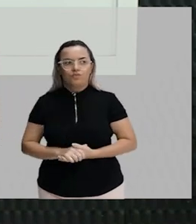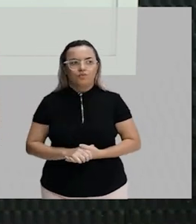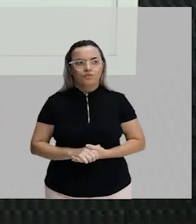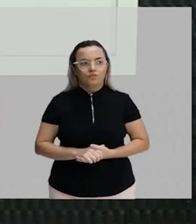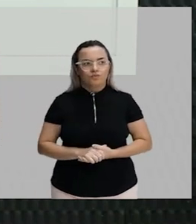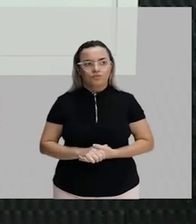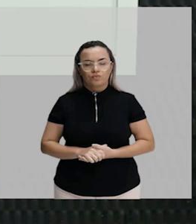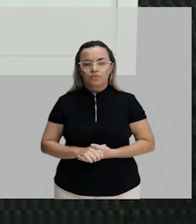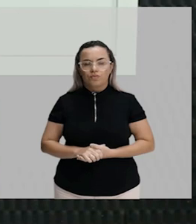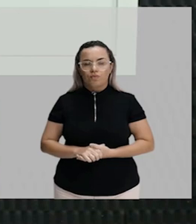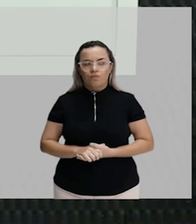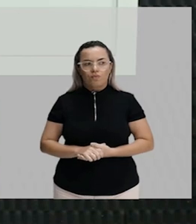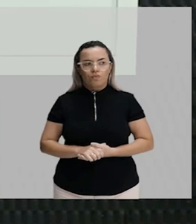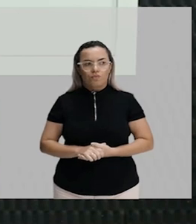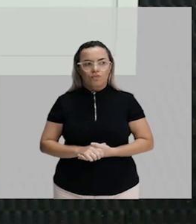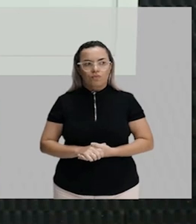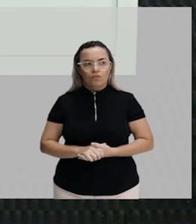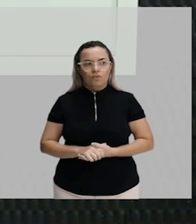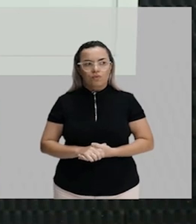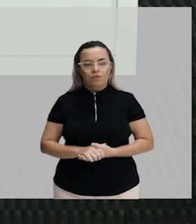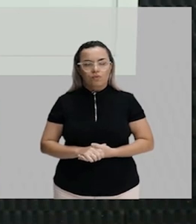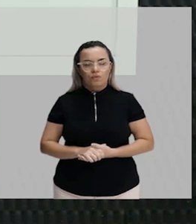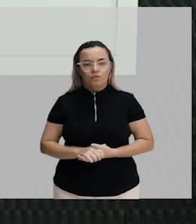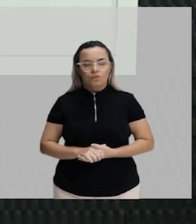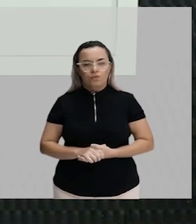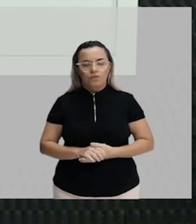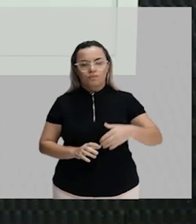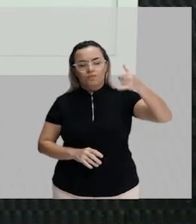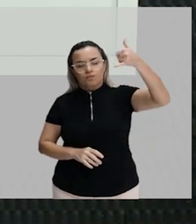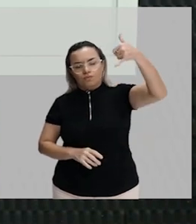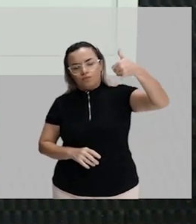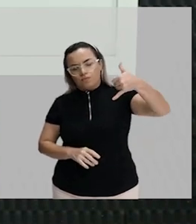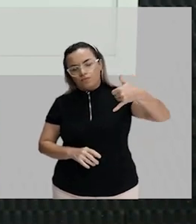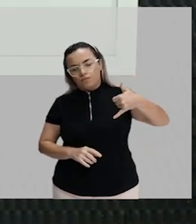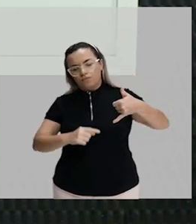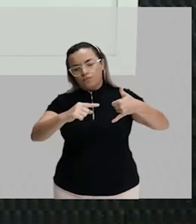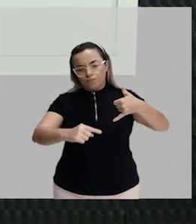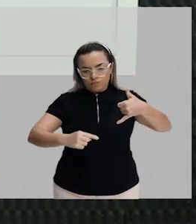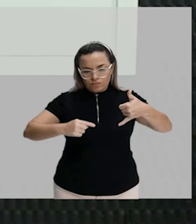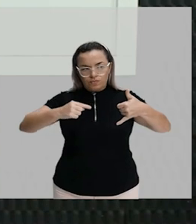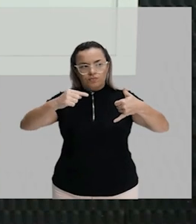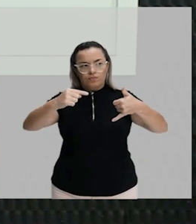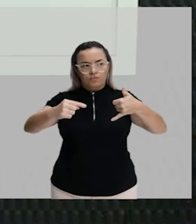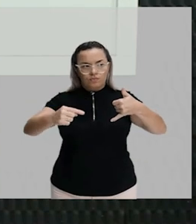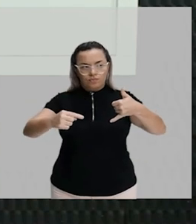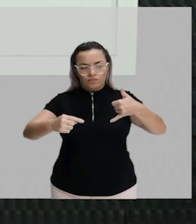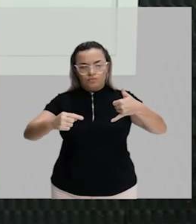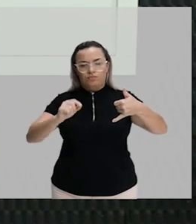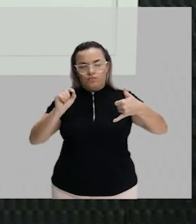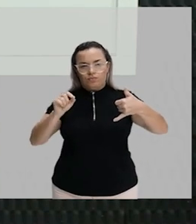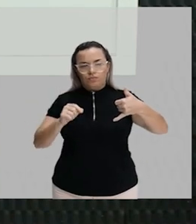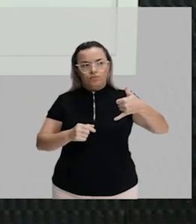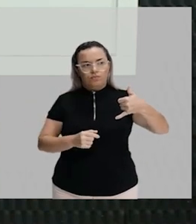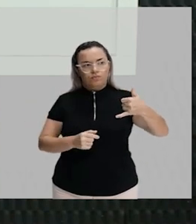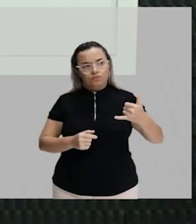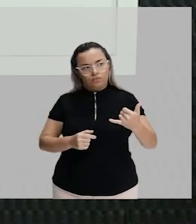isso então eles vão sair deste lado e vão entrar aqui na no lado oposto né